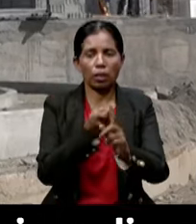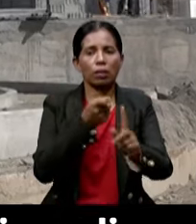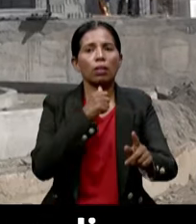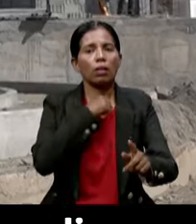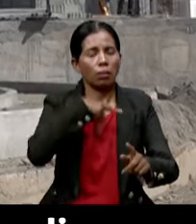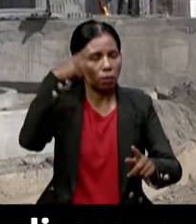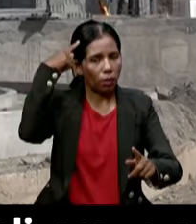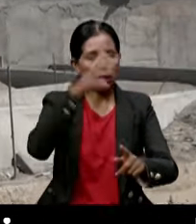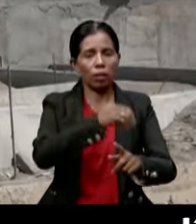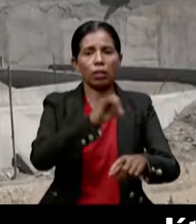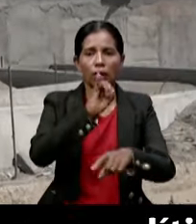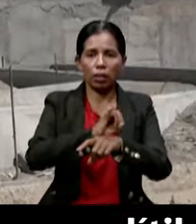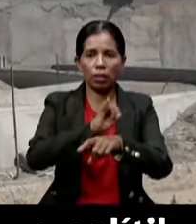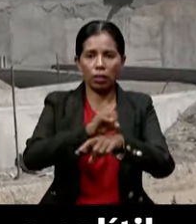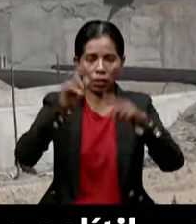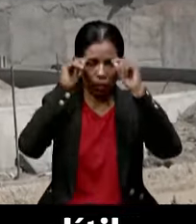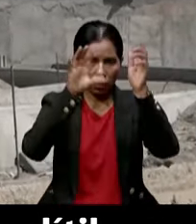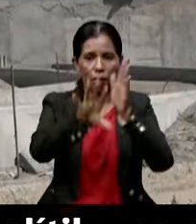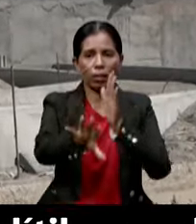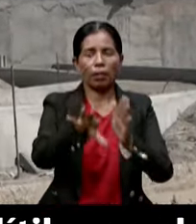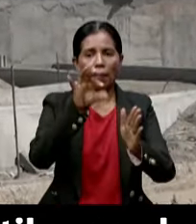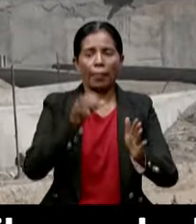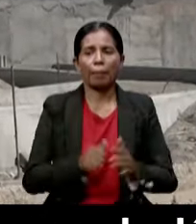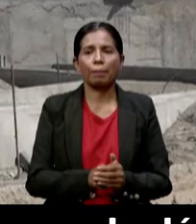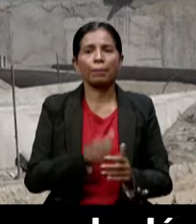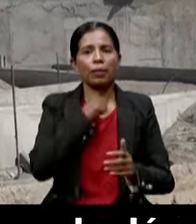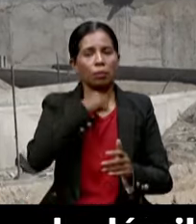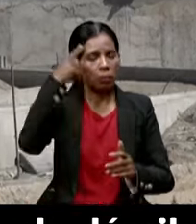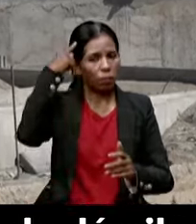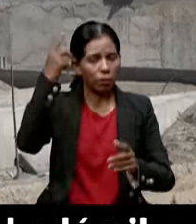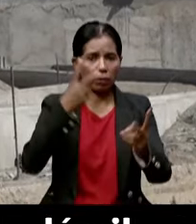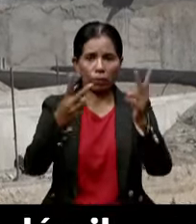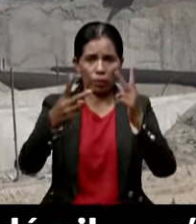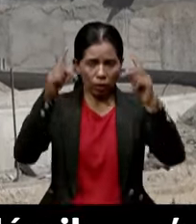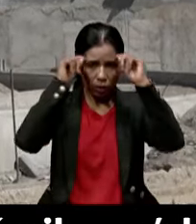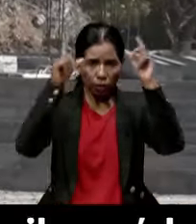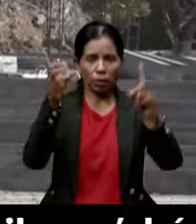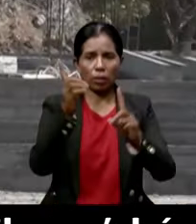padre Balo, nebe igreja Timor, Hiliona. Tira zenda, amo Papa se visita Timor-Leste e